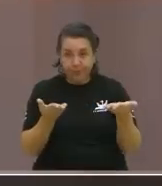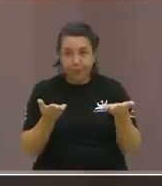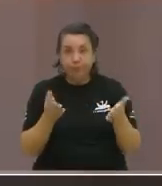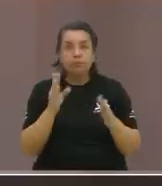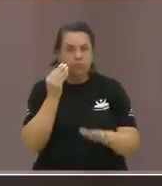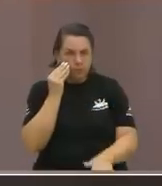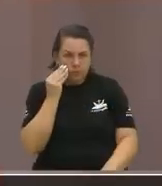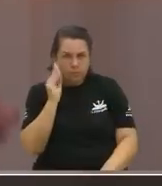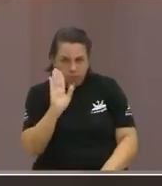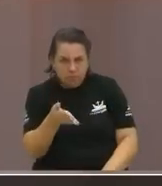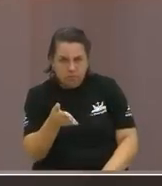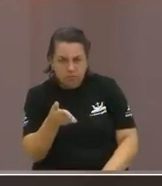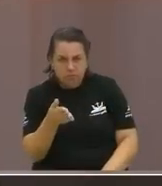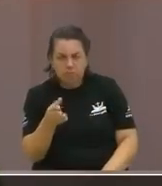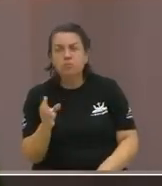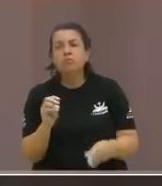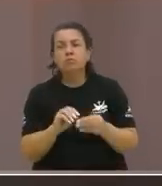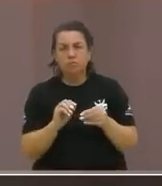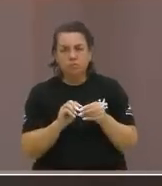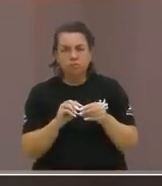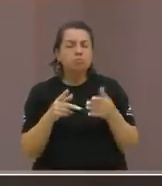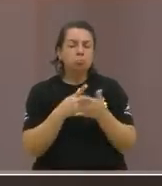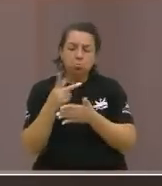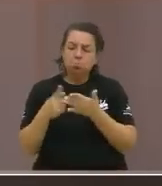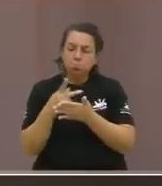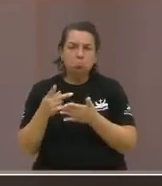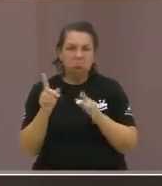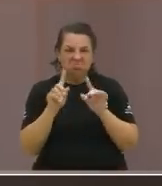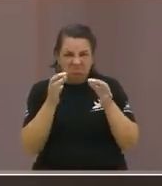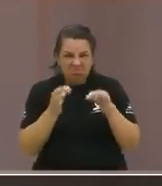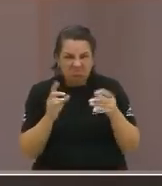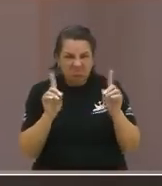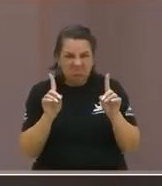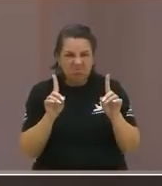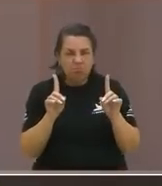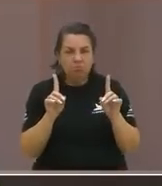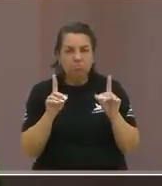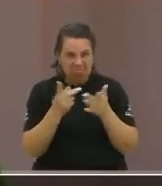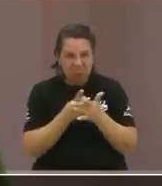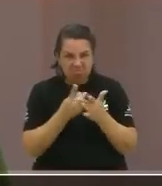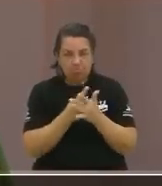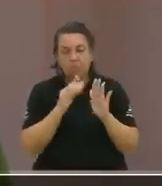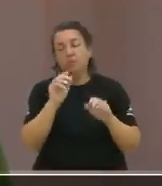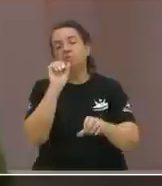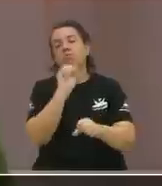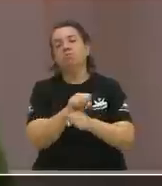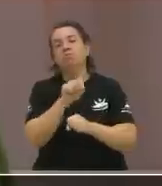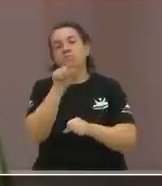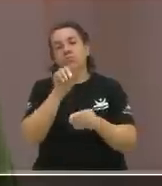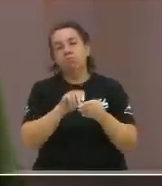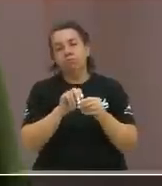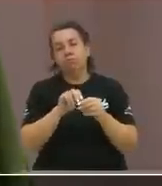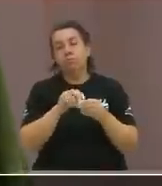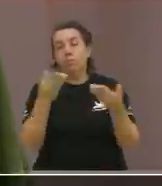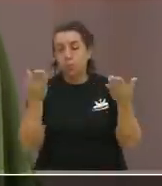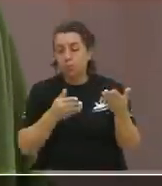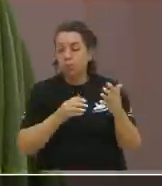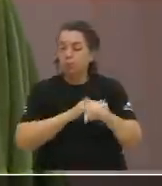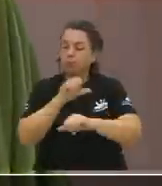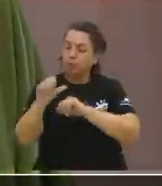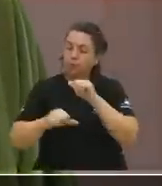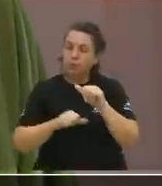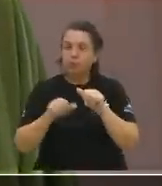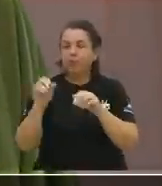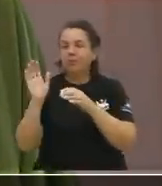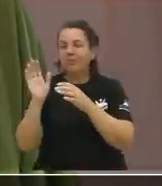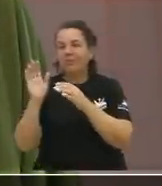tentou? Já buscou? Não deu certo? Pare de fazer o que você fazia. Faça tudo o que